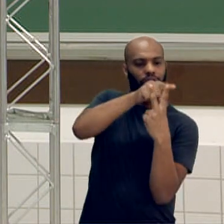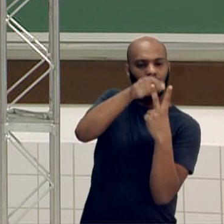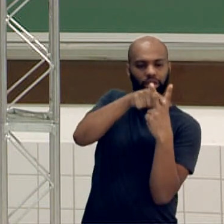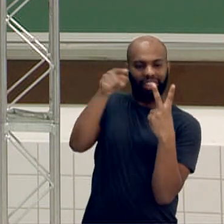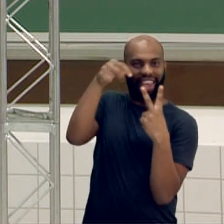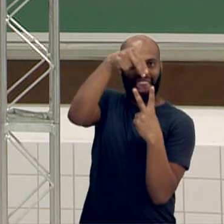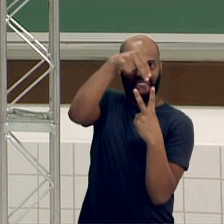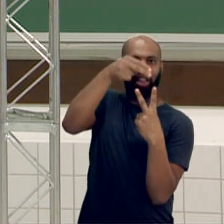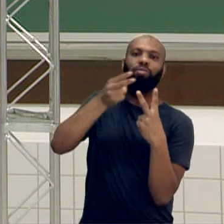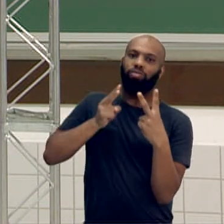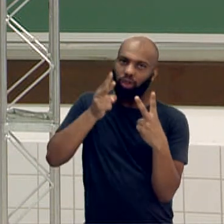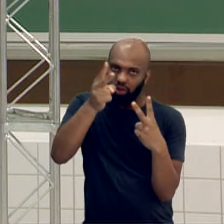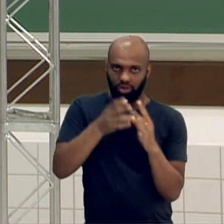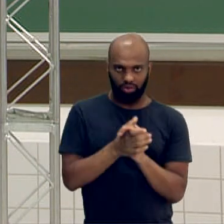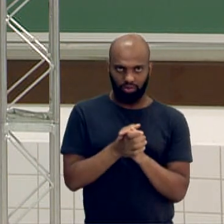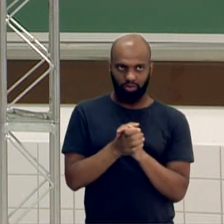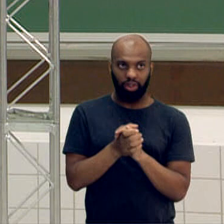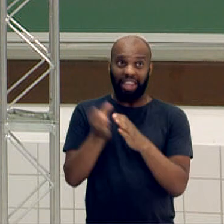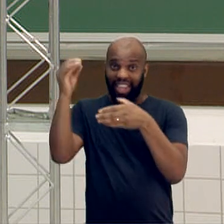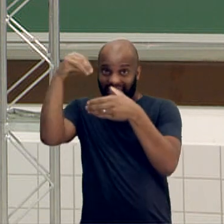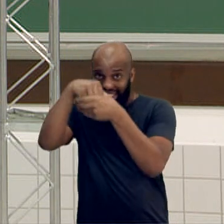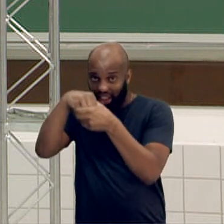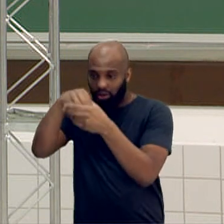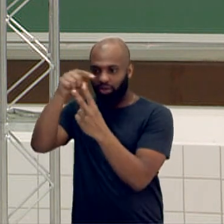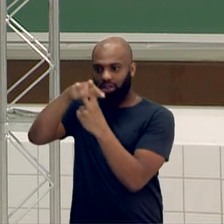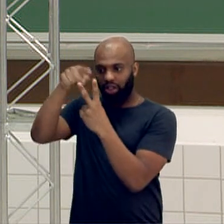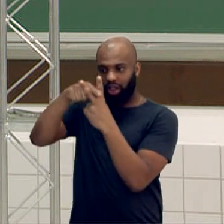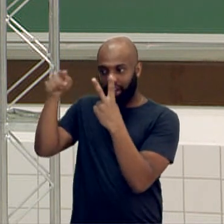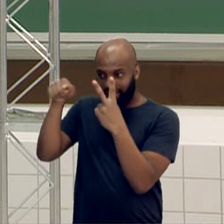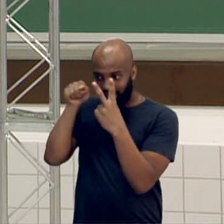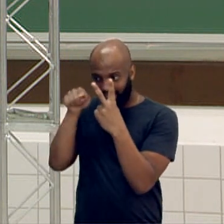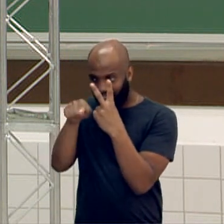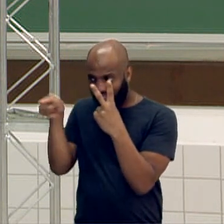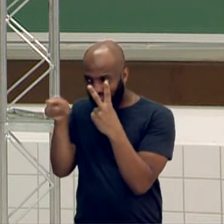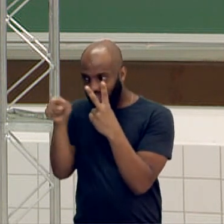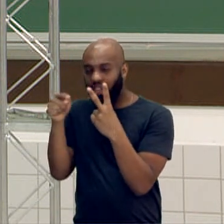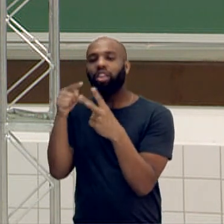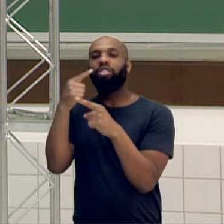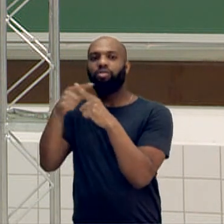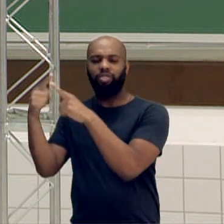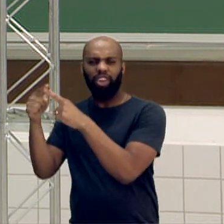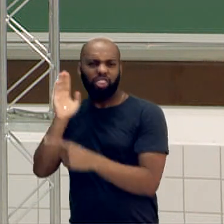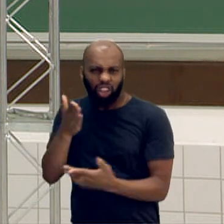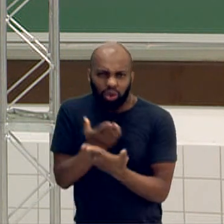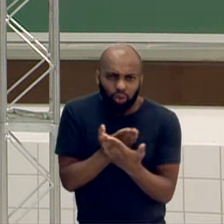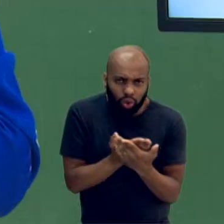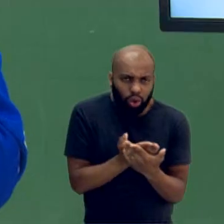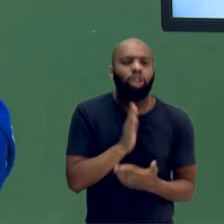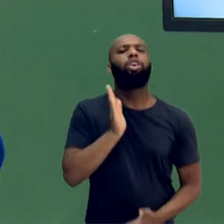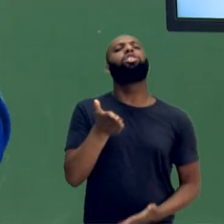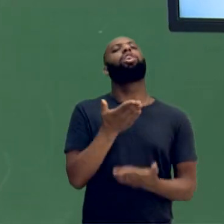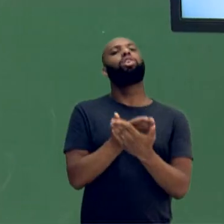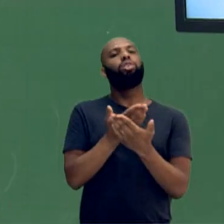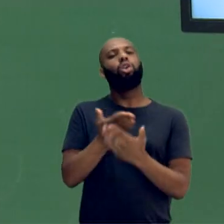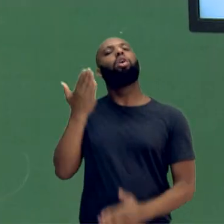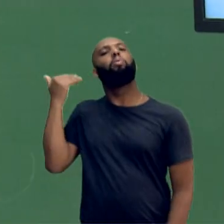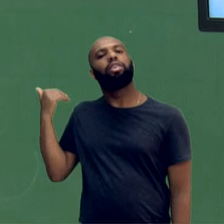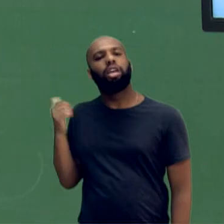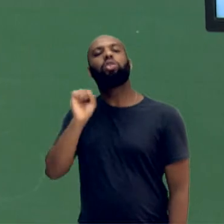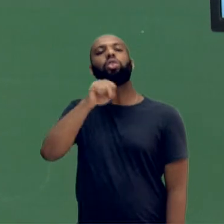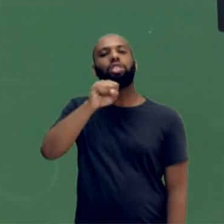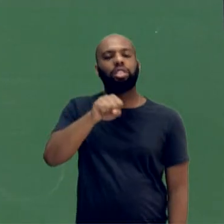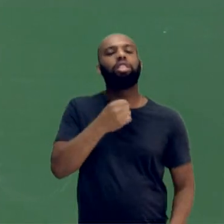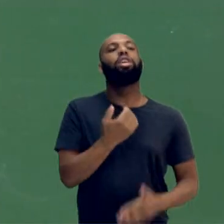índice e multiplico os radicandos. Já não vimos isso em alguma aula? Na aula anterior nós